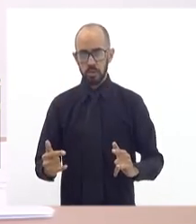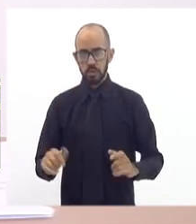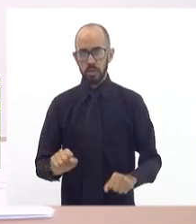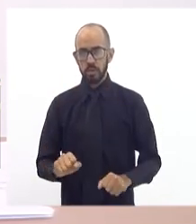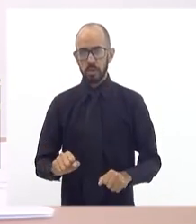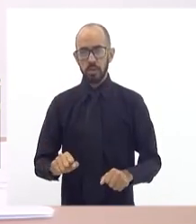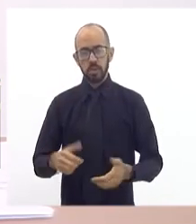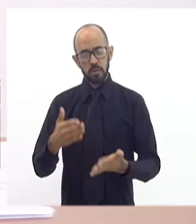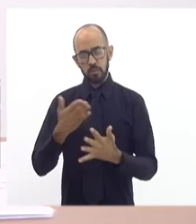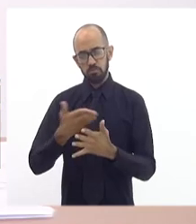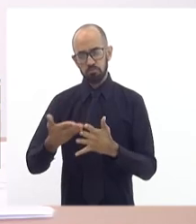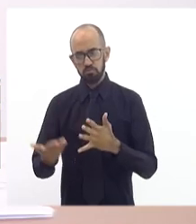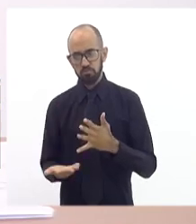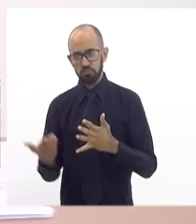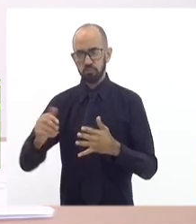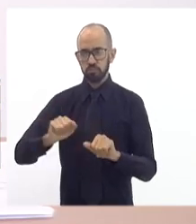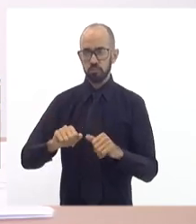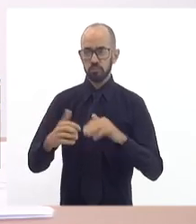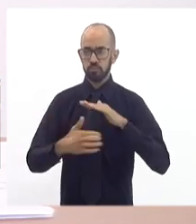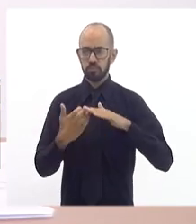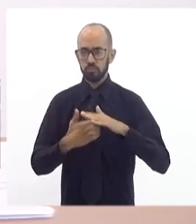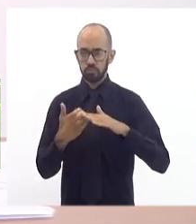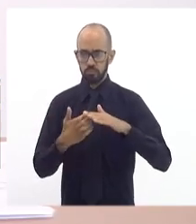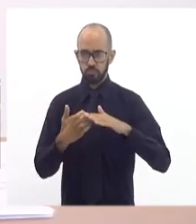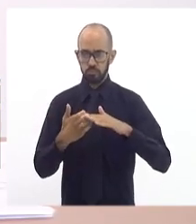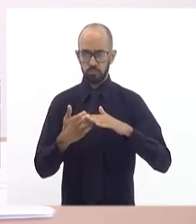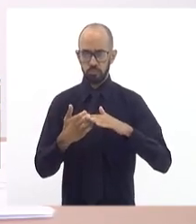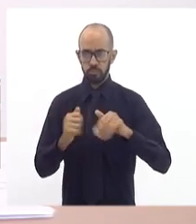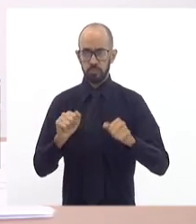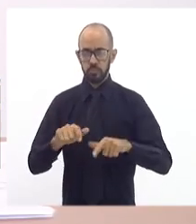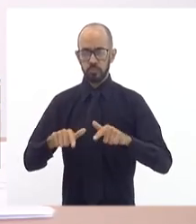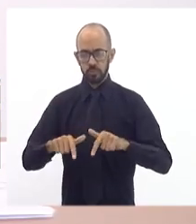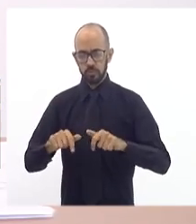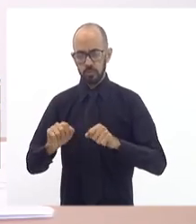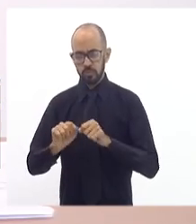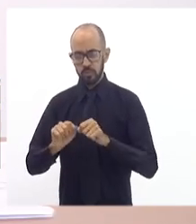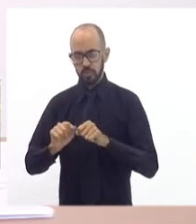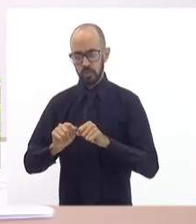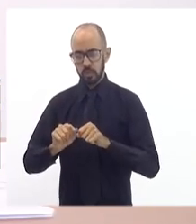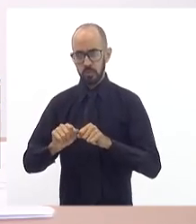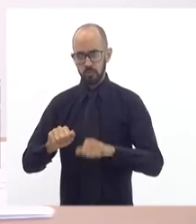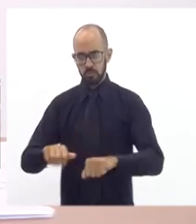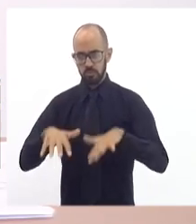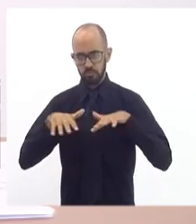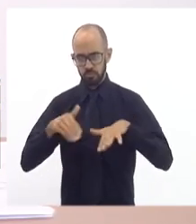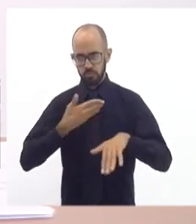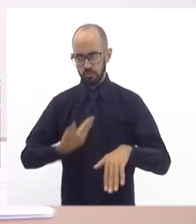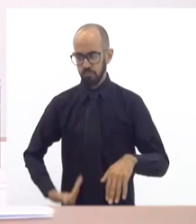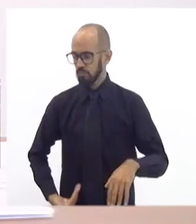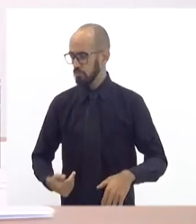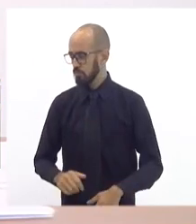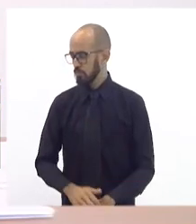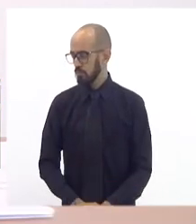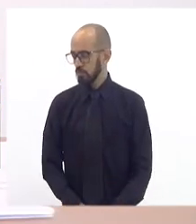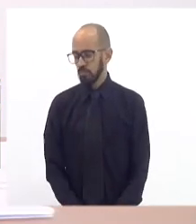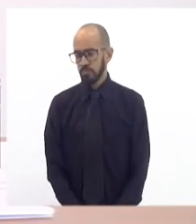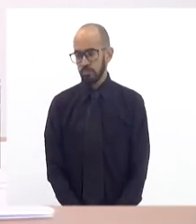mesmo sem estudo e relatório de impacto ambiental EA realização de audiência pública que se faz necessário